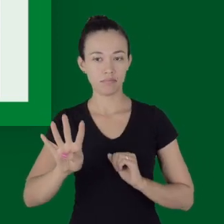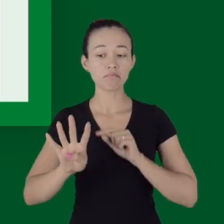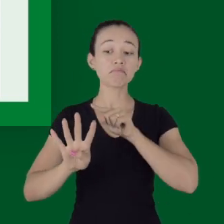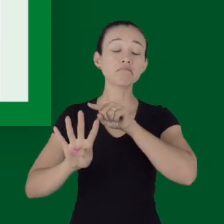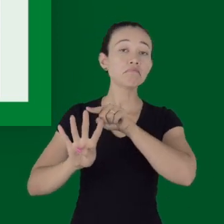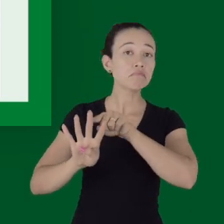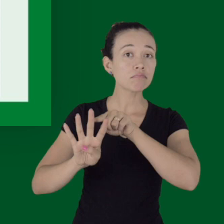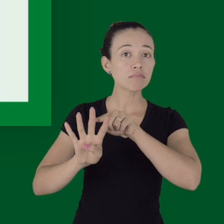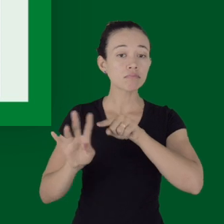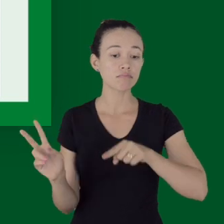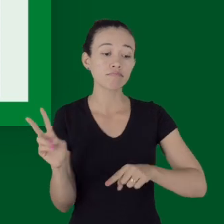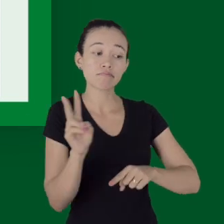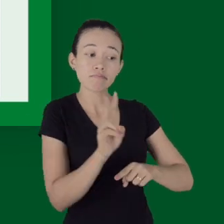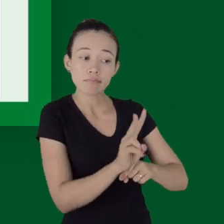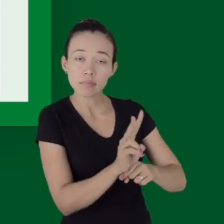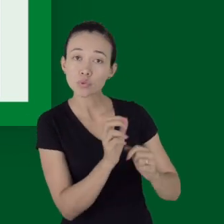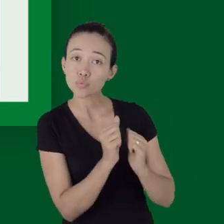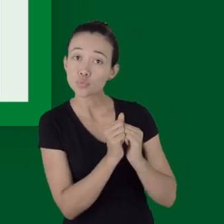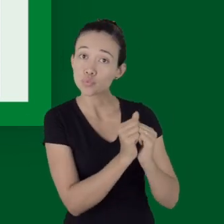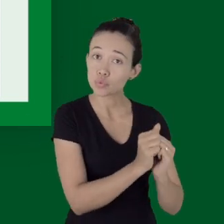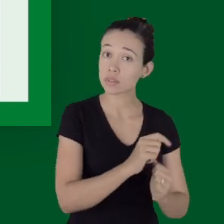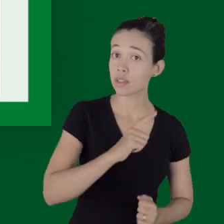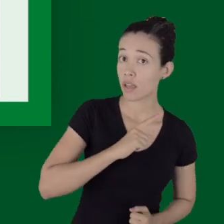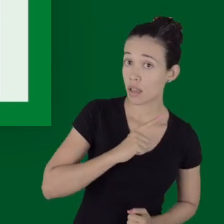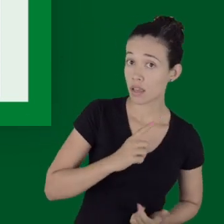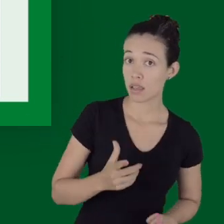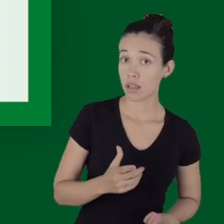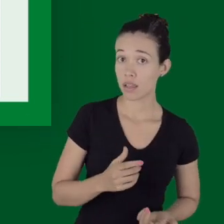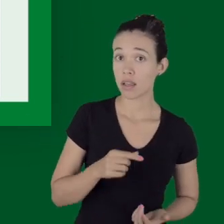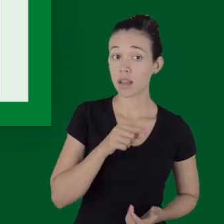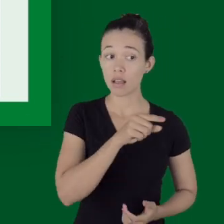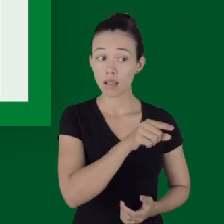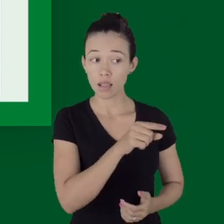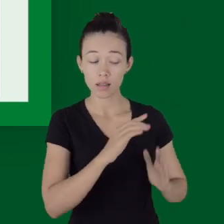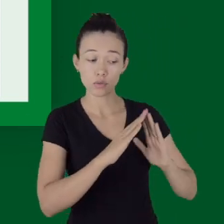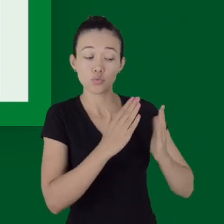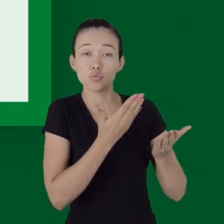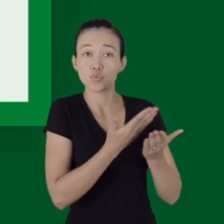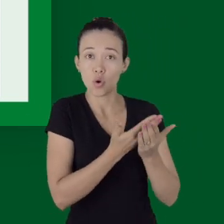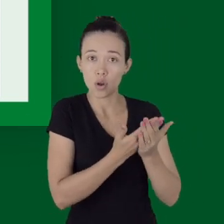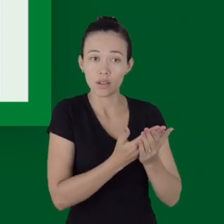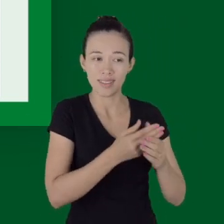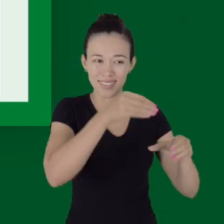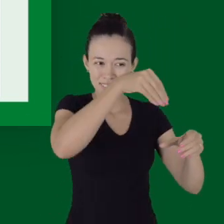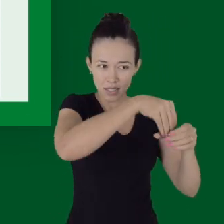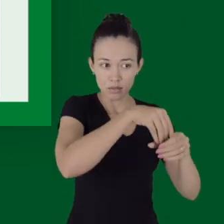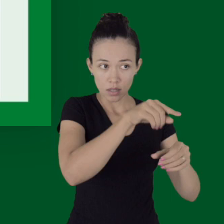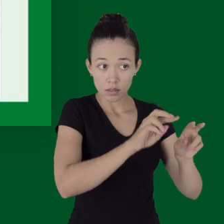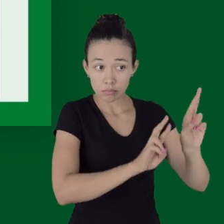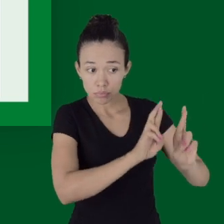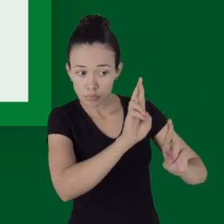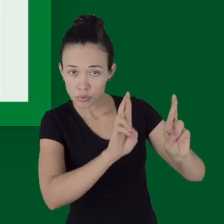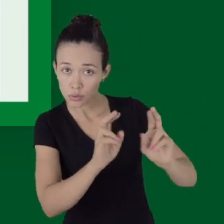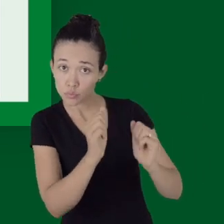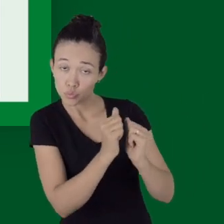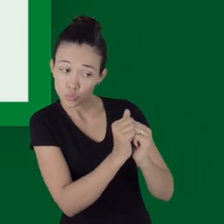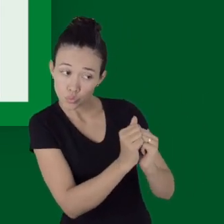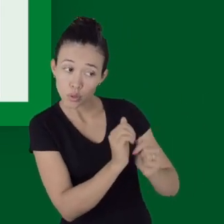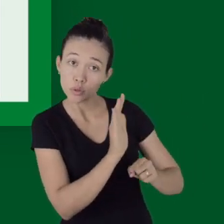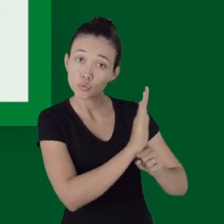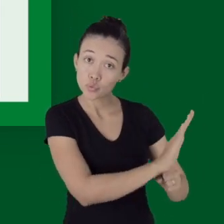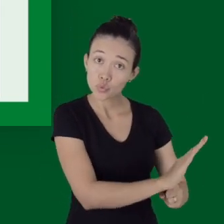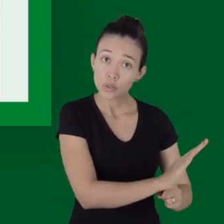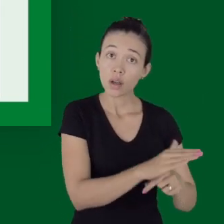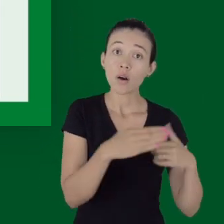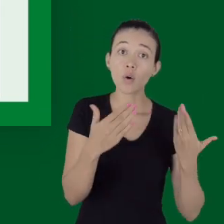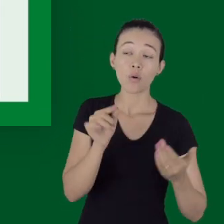supervisão, se algum cuidador na escola vai fazer isso, se os pais irão na escola fazer esse autocuidado. Então,